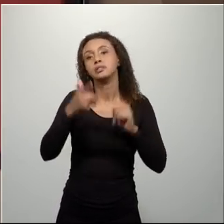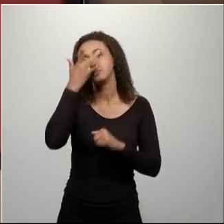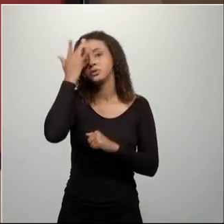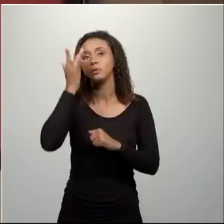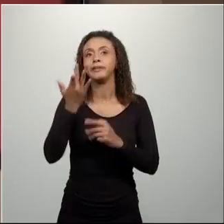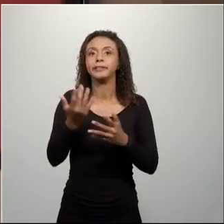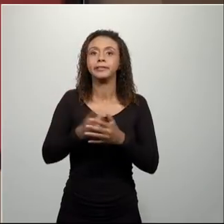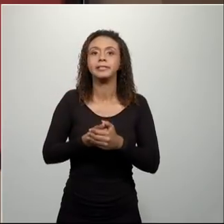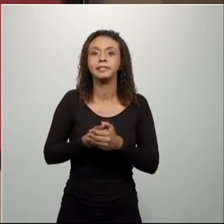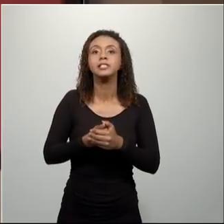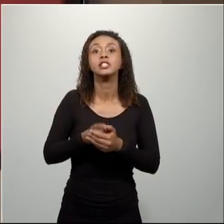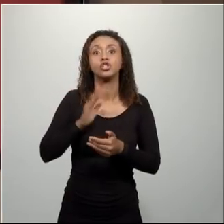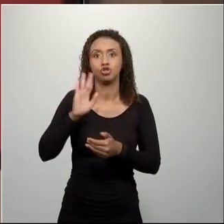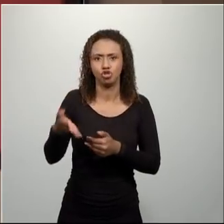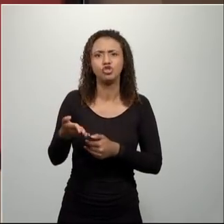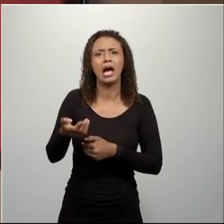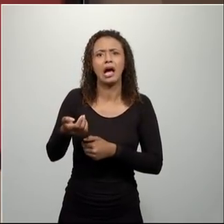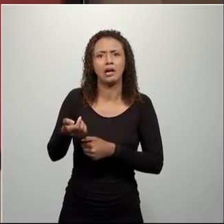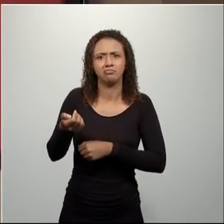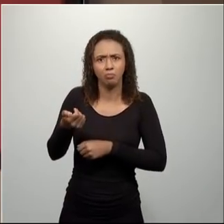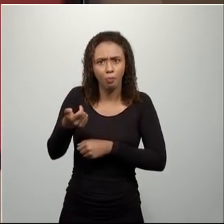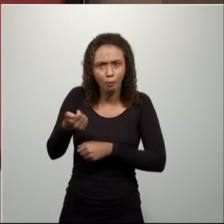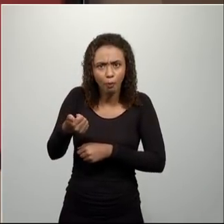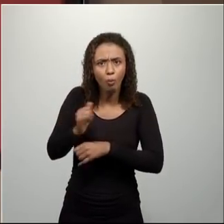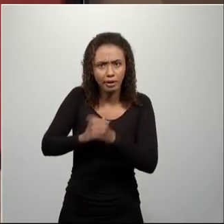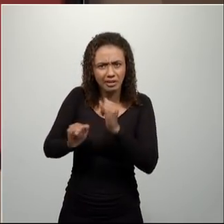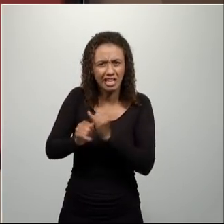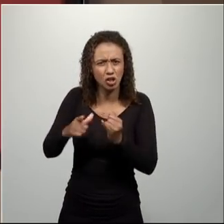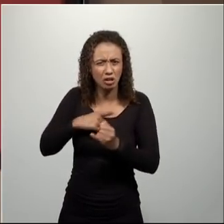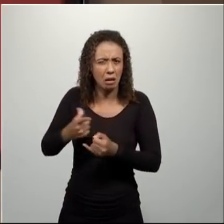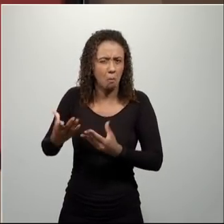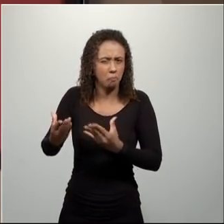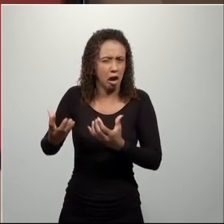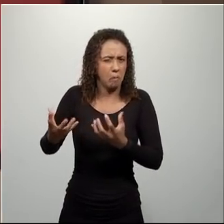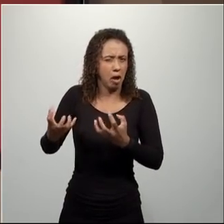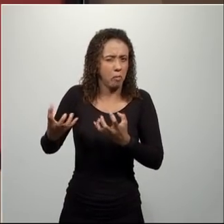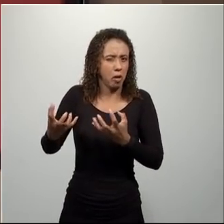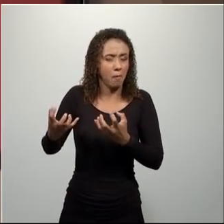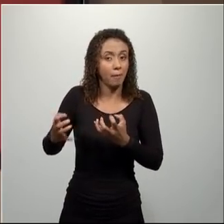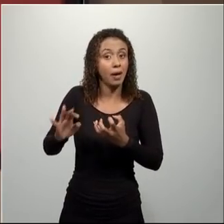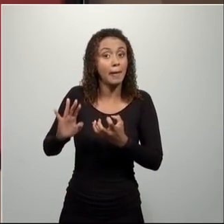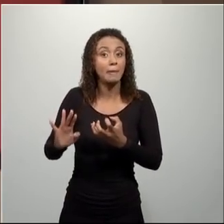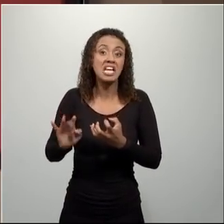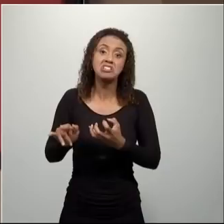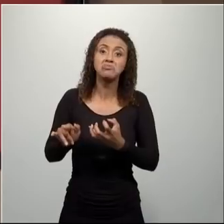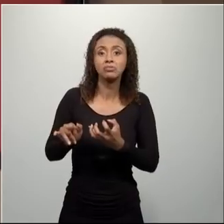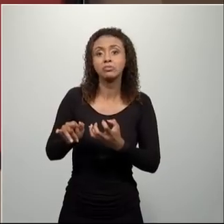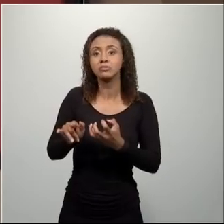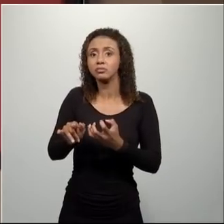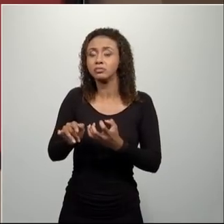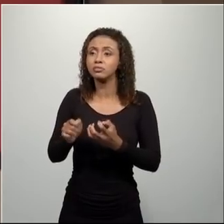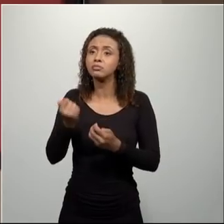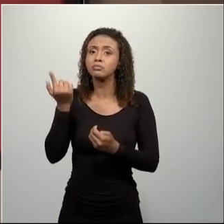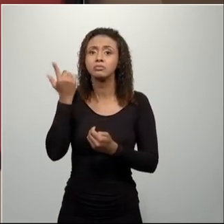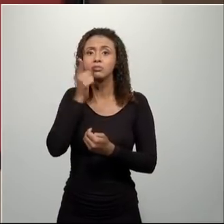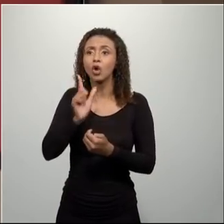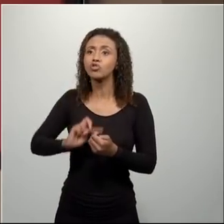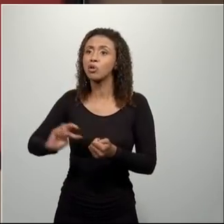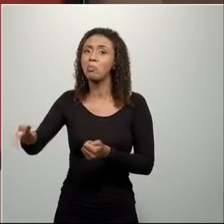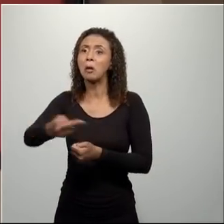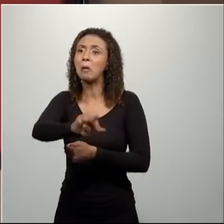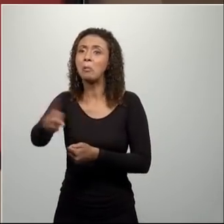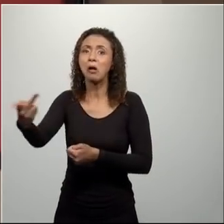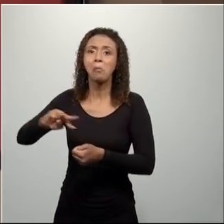bastante crypton moedas na rede ela provavelmente é um pouco mais confiável do que outras para fazer as validações na